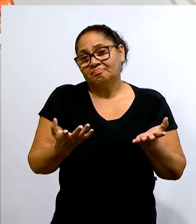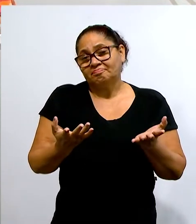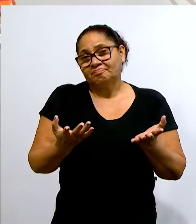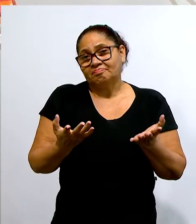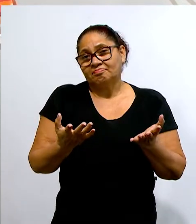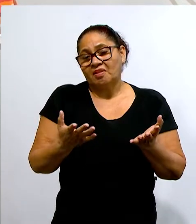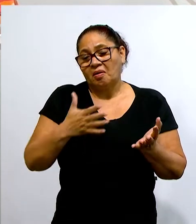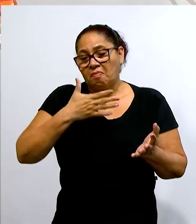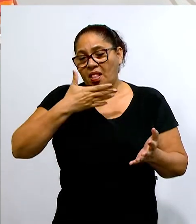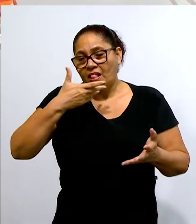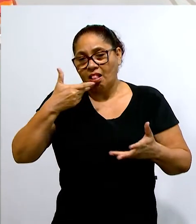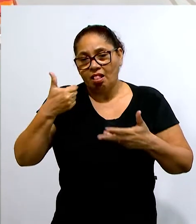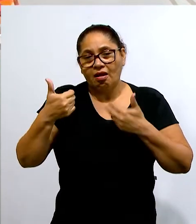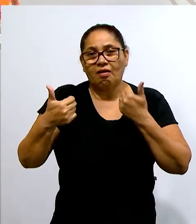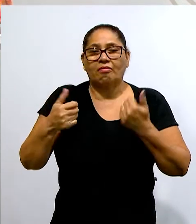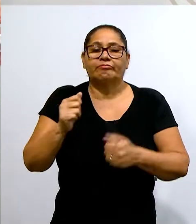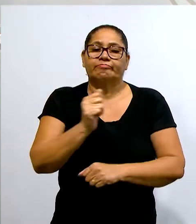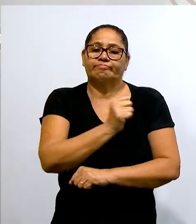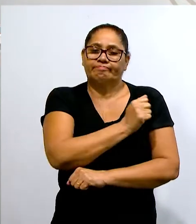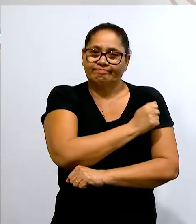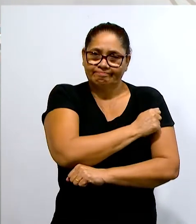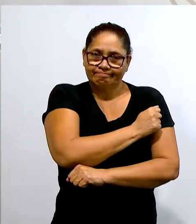integral, ampla desse aluno?